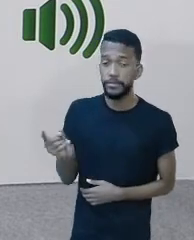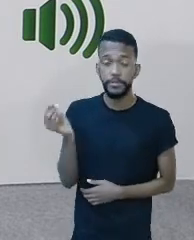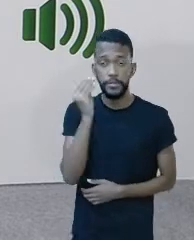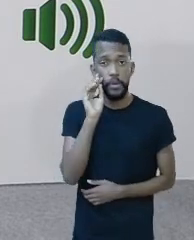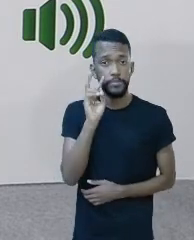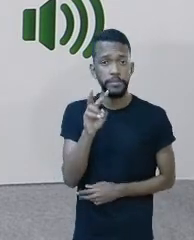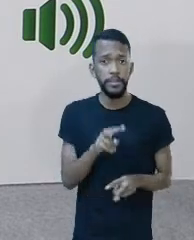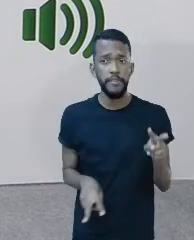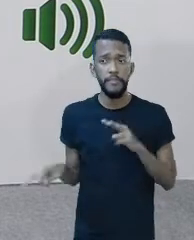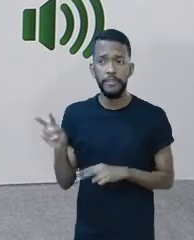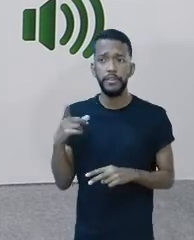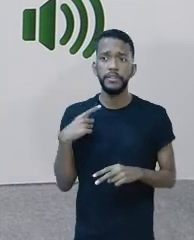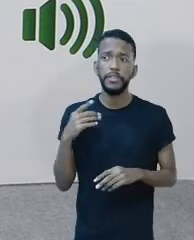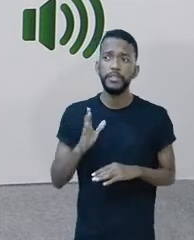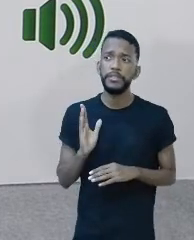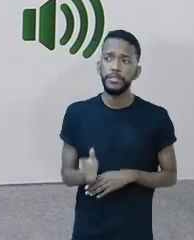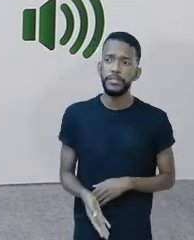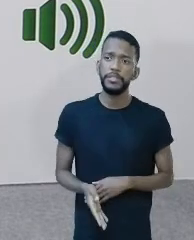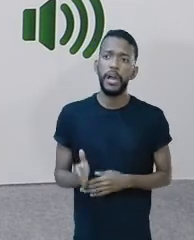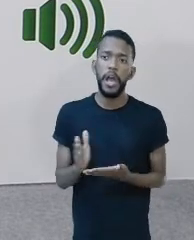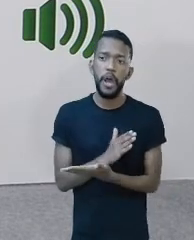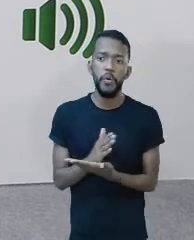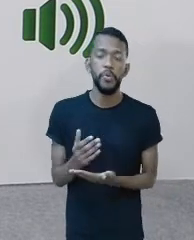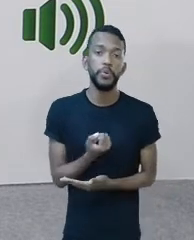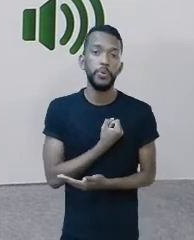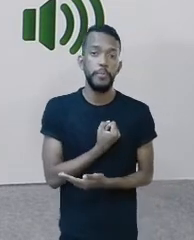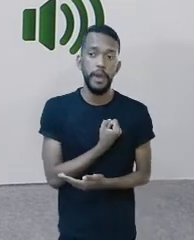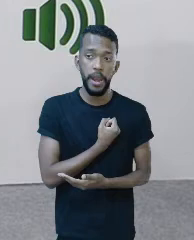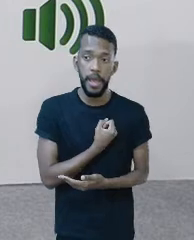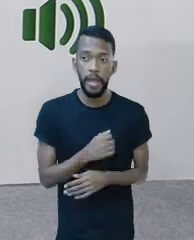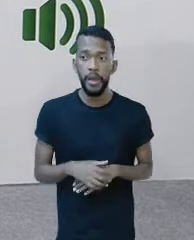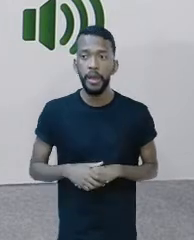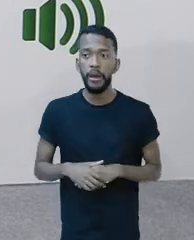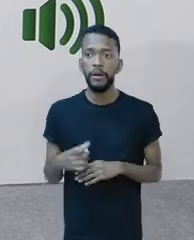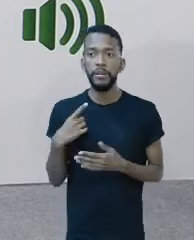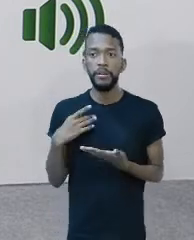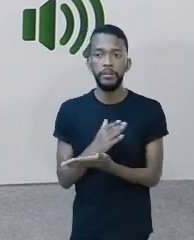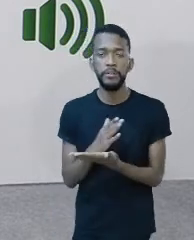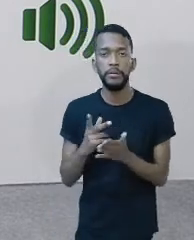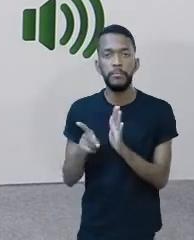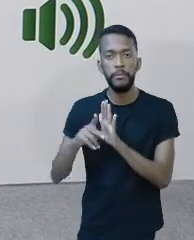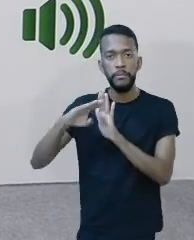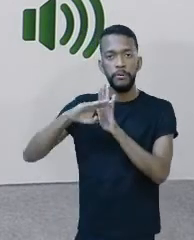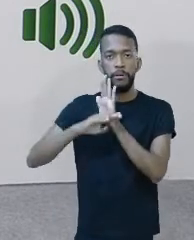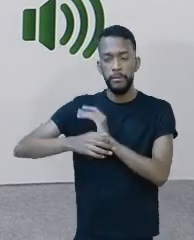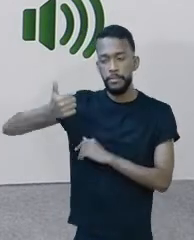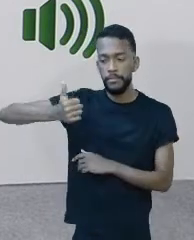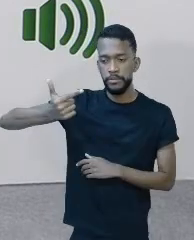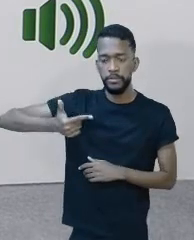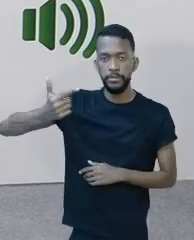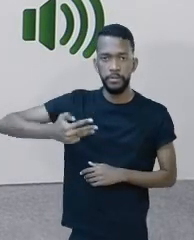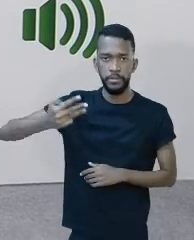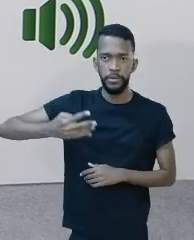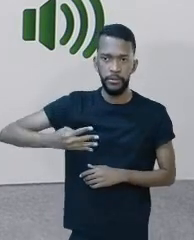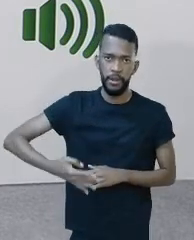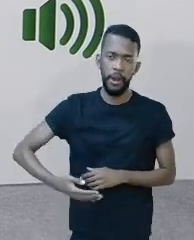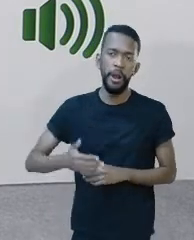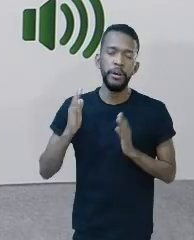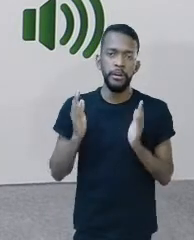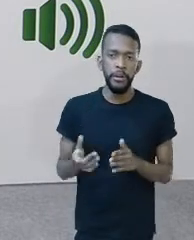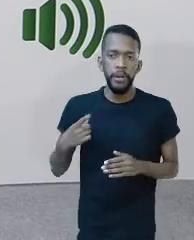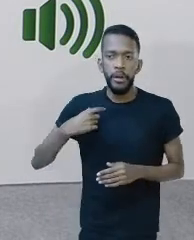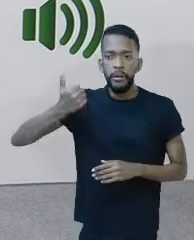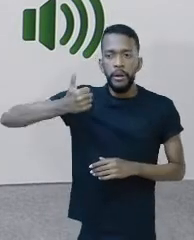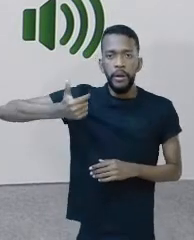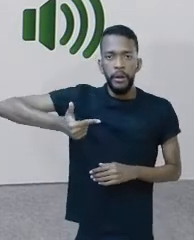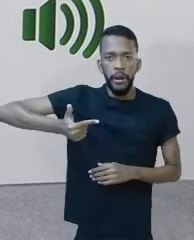observando que nós vimos alguns numerais, né? Uns que indicam ordem, como foi aqui, ó, que tinha primeiro, que tinha colocado